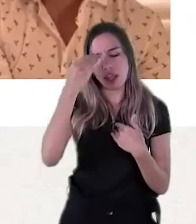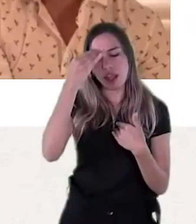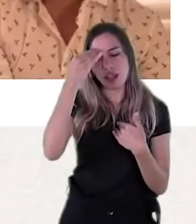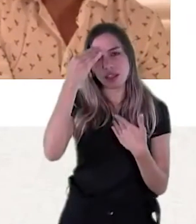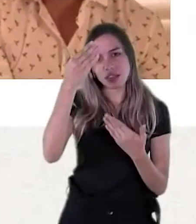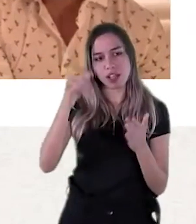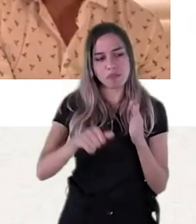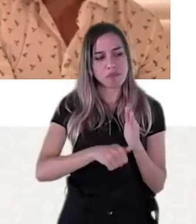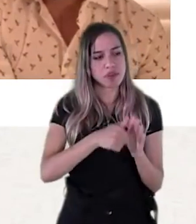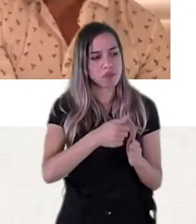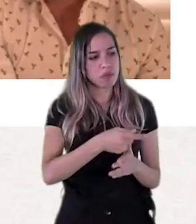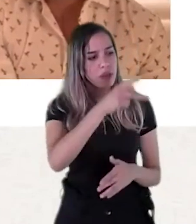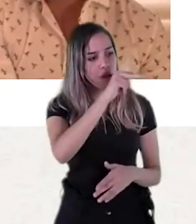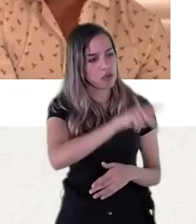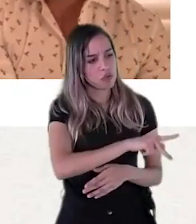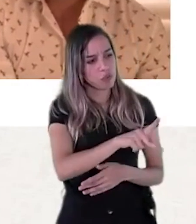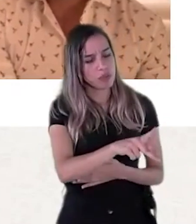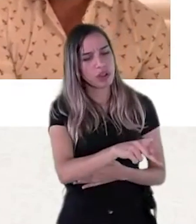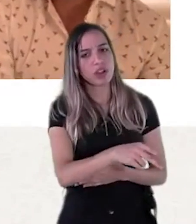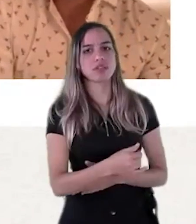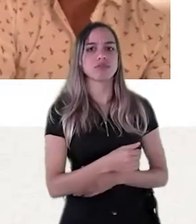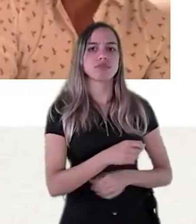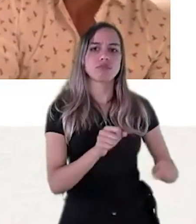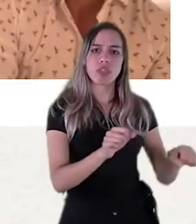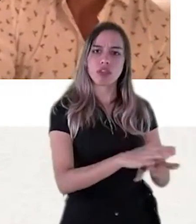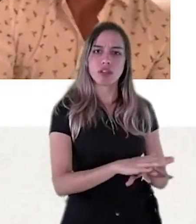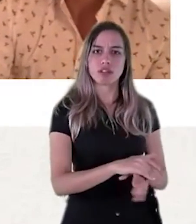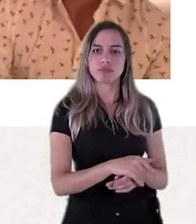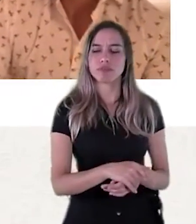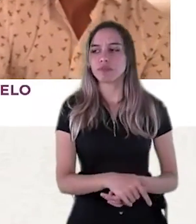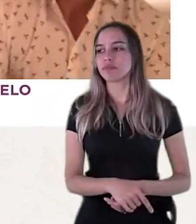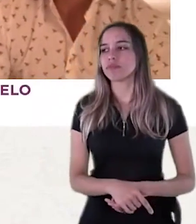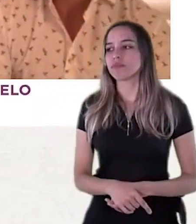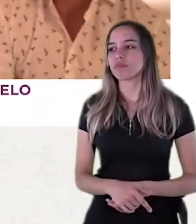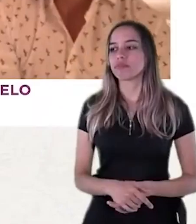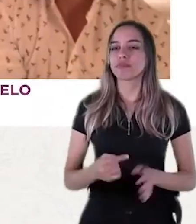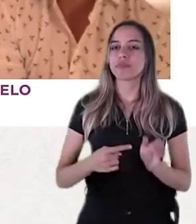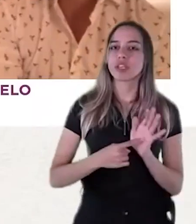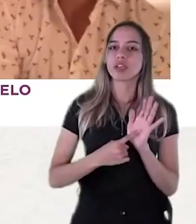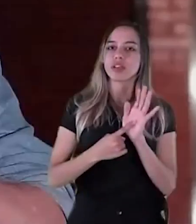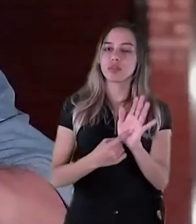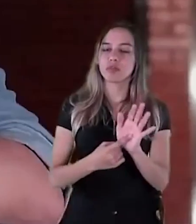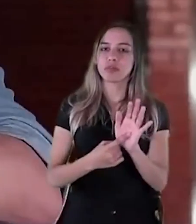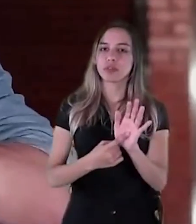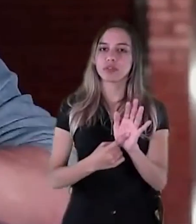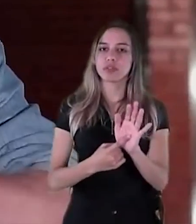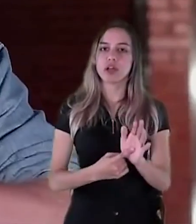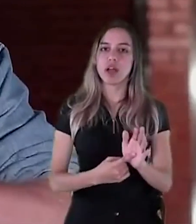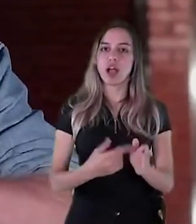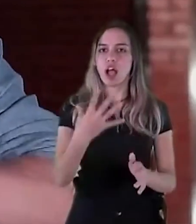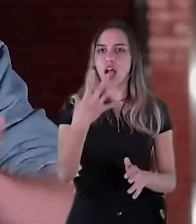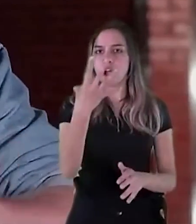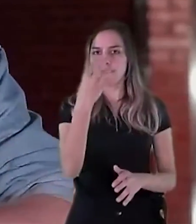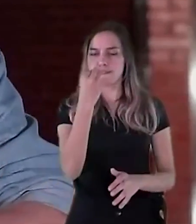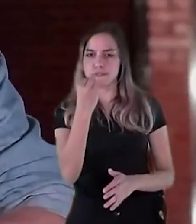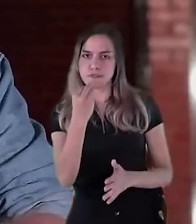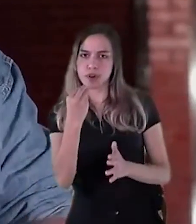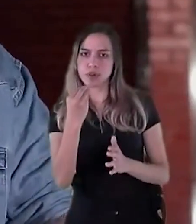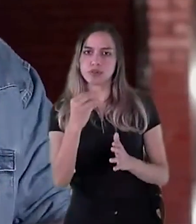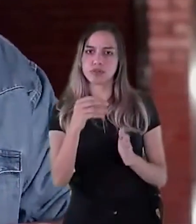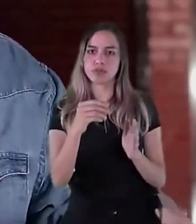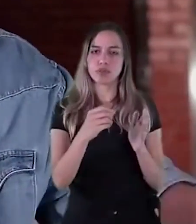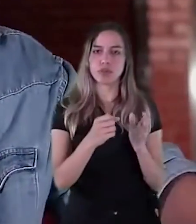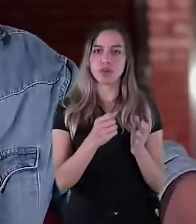para o Padre Fábio encerrar e deixando a imagem da foto do livro. Ou seja, termina a live e vai comprar, viu, gente? Pronto,